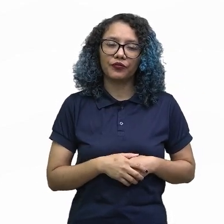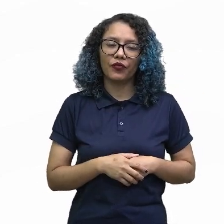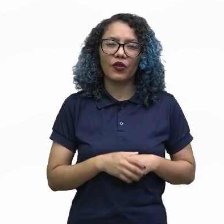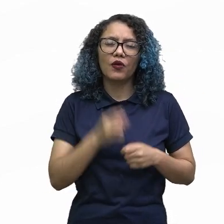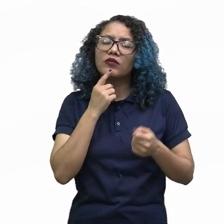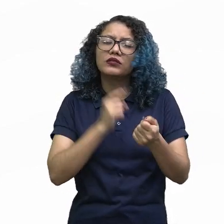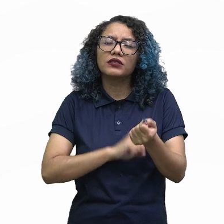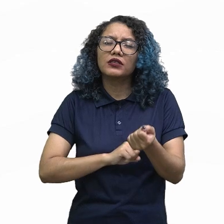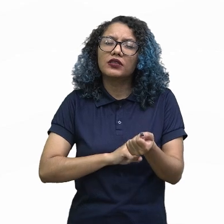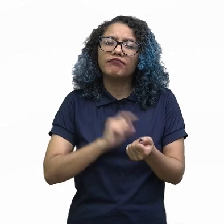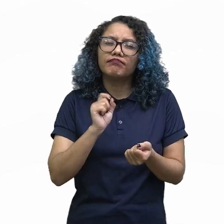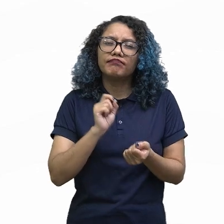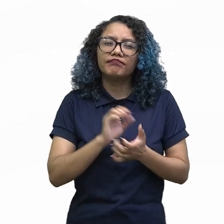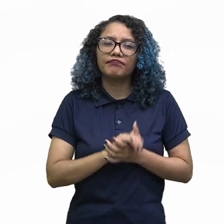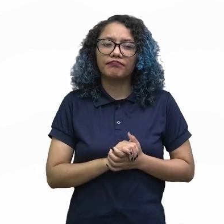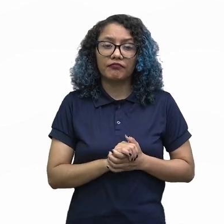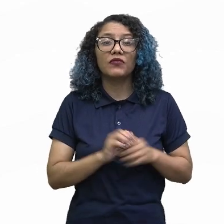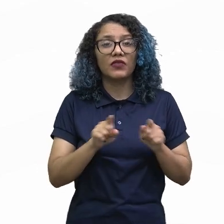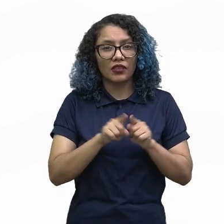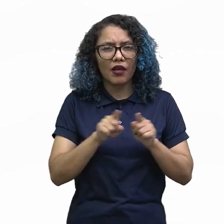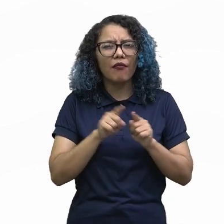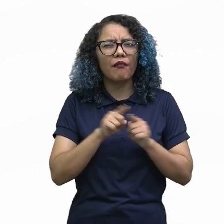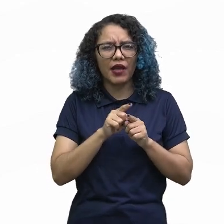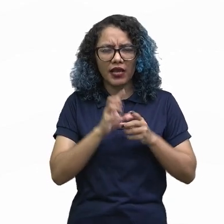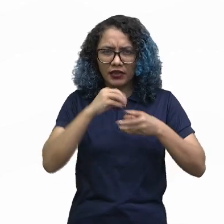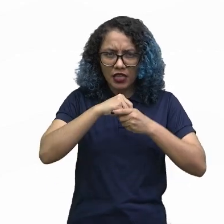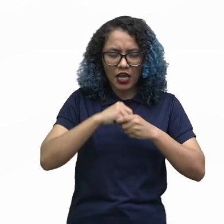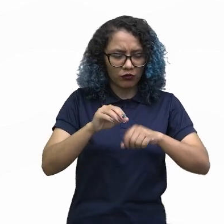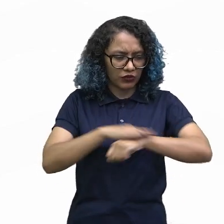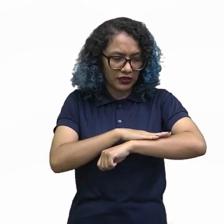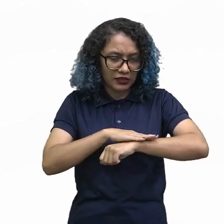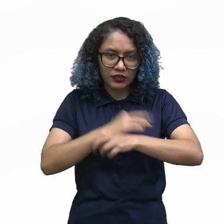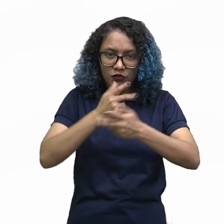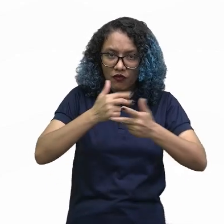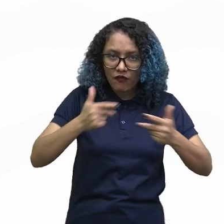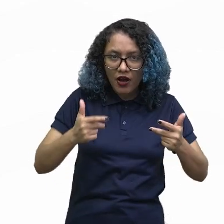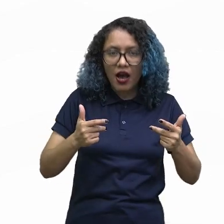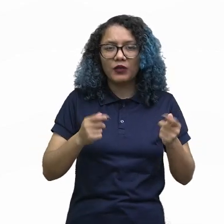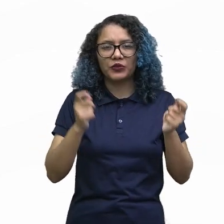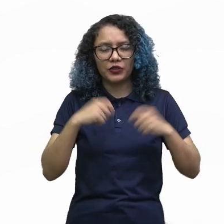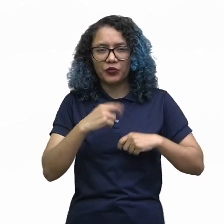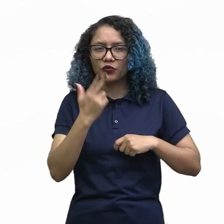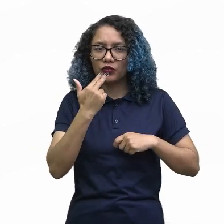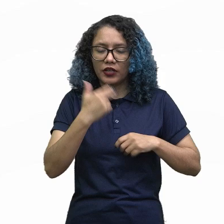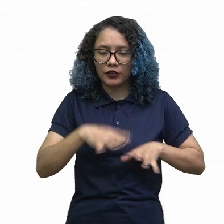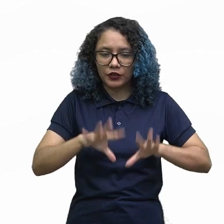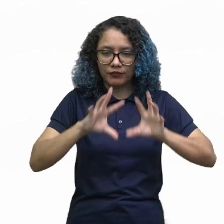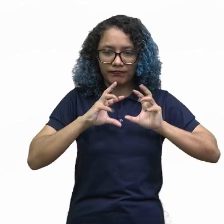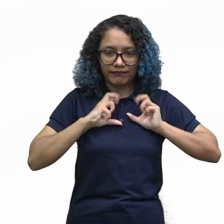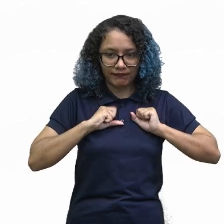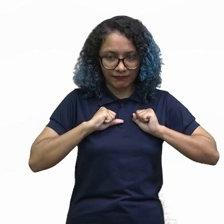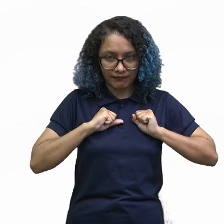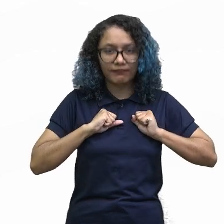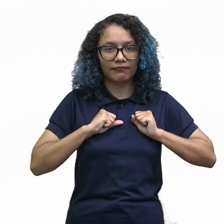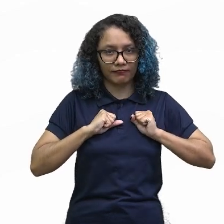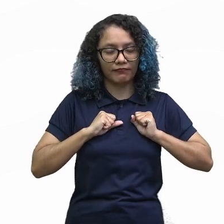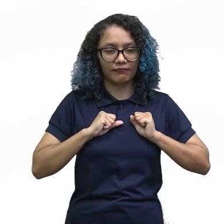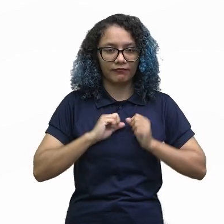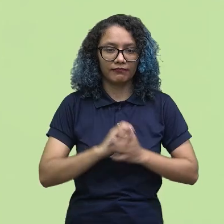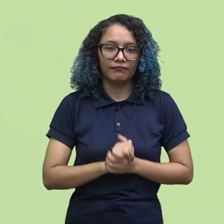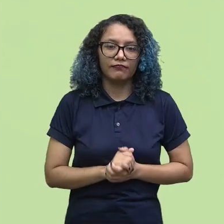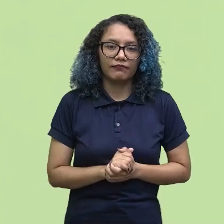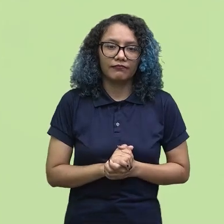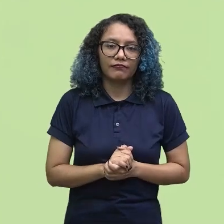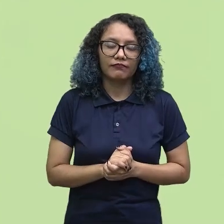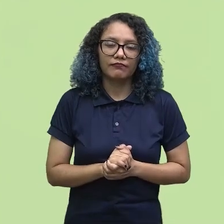ele chegue até os tecidos para fazer ali levar esses nutrientes, certo? Então a gente pode observar ali os